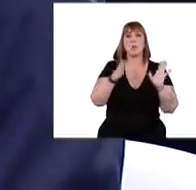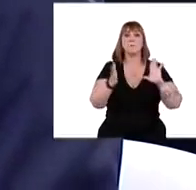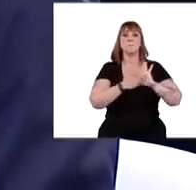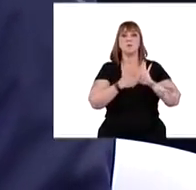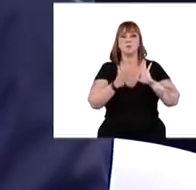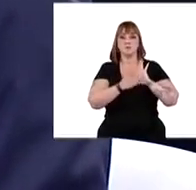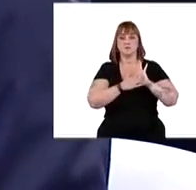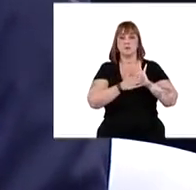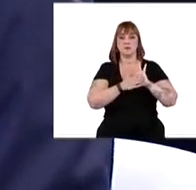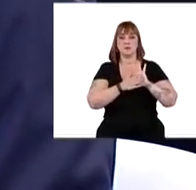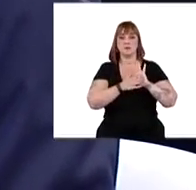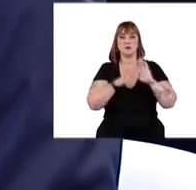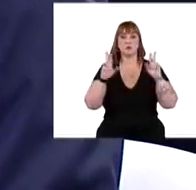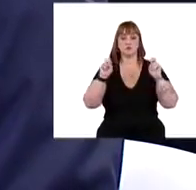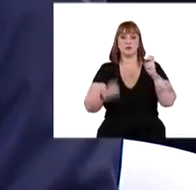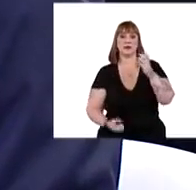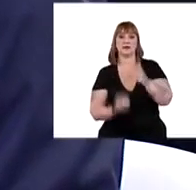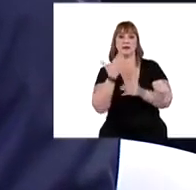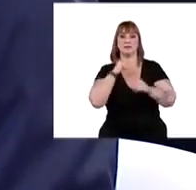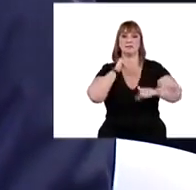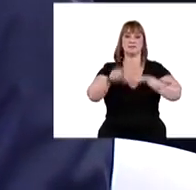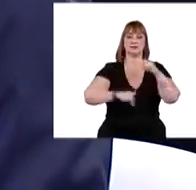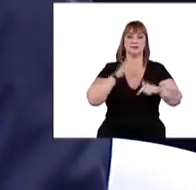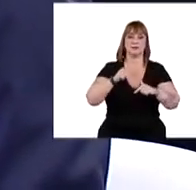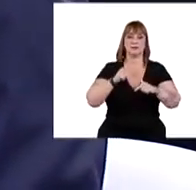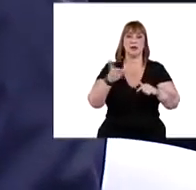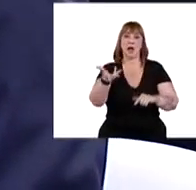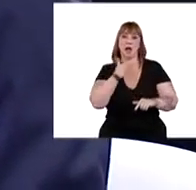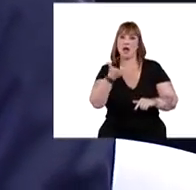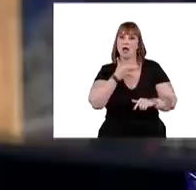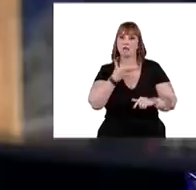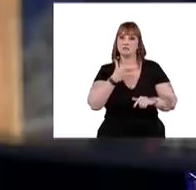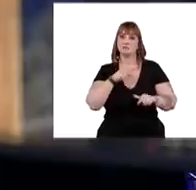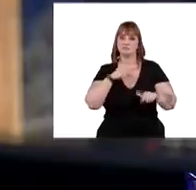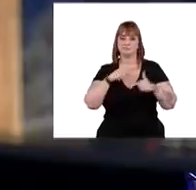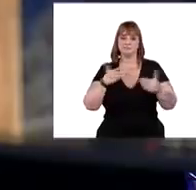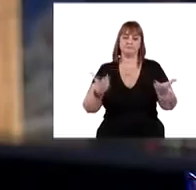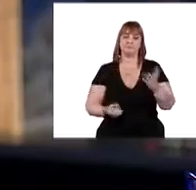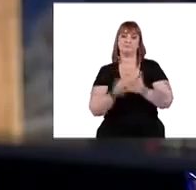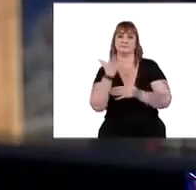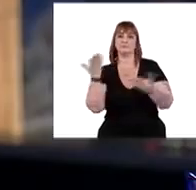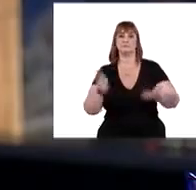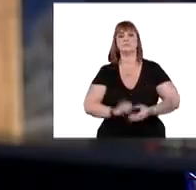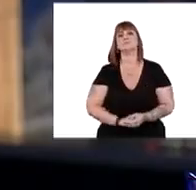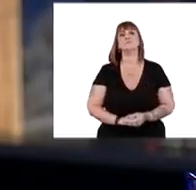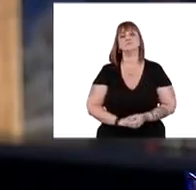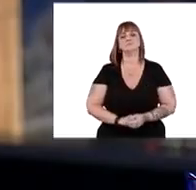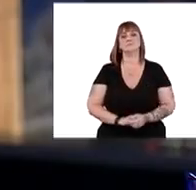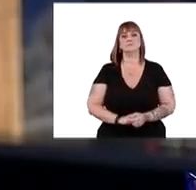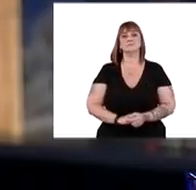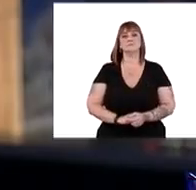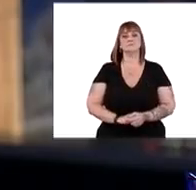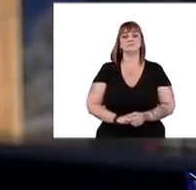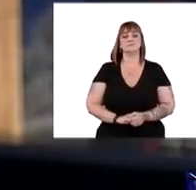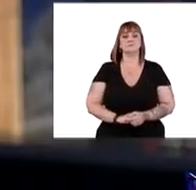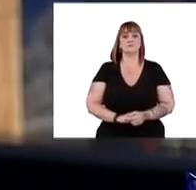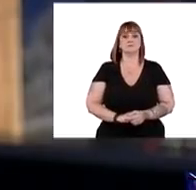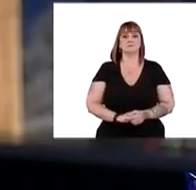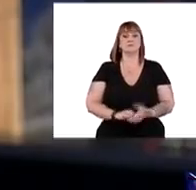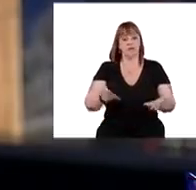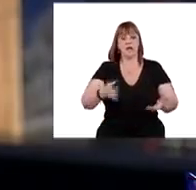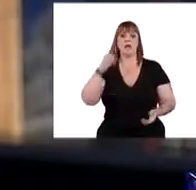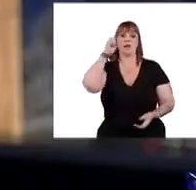propõe para a questão da geração de empregos, para uma geração acelerada de empregos? Olha, Mauro, assim, né,